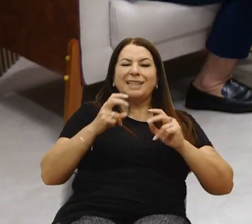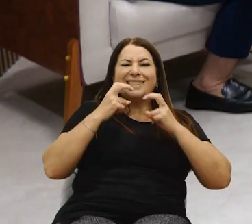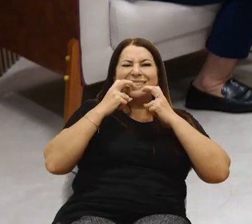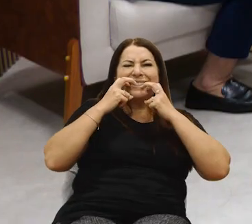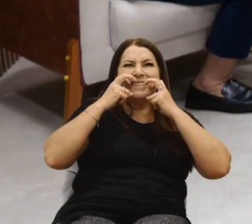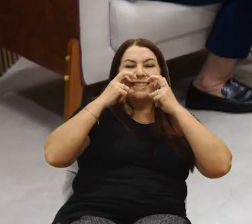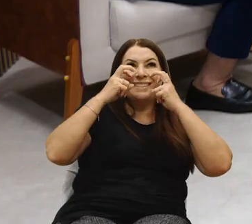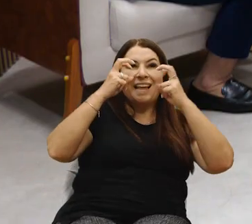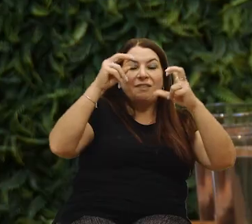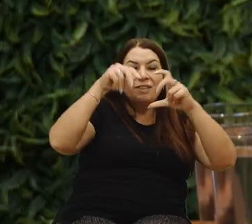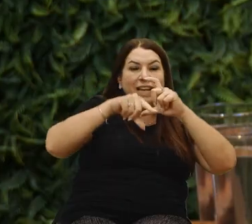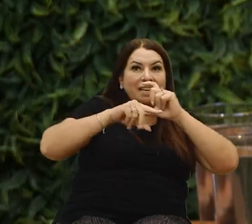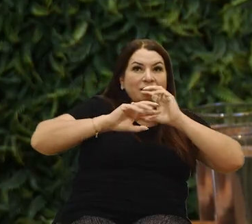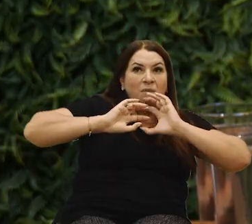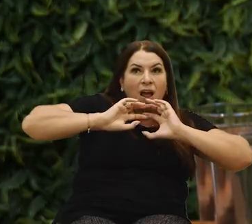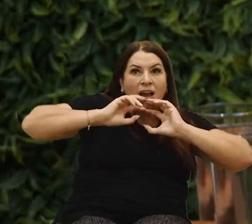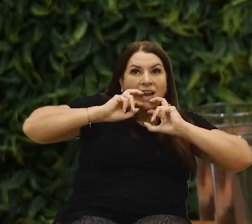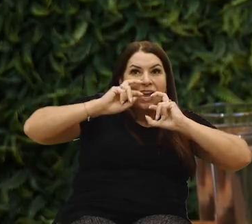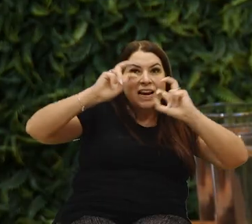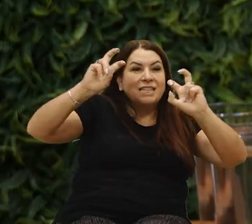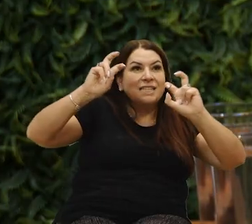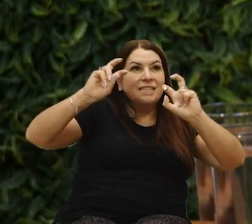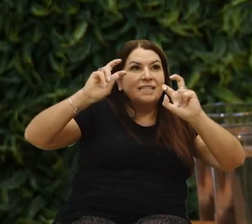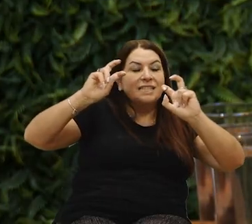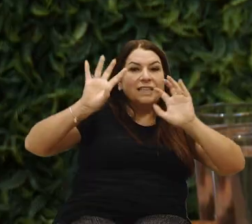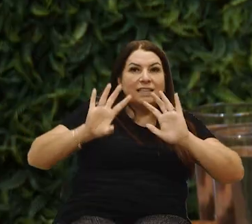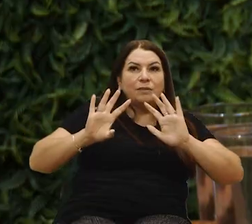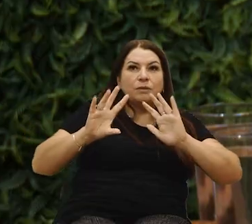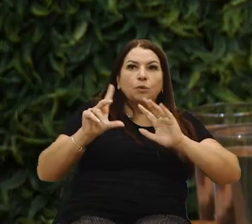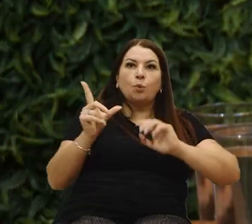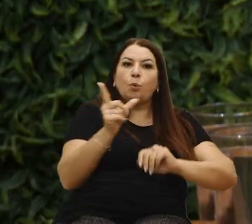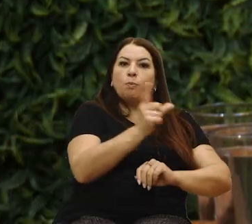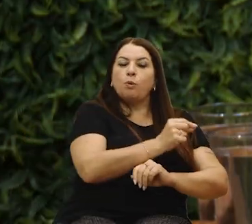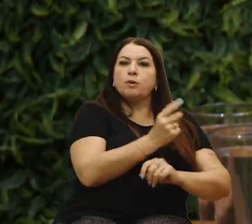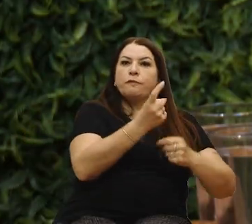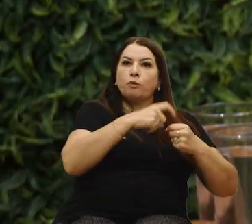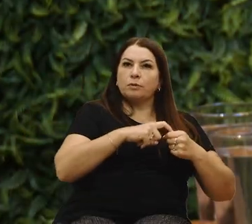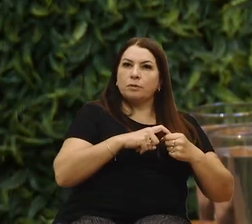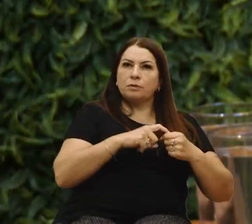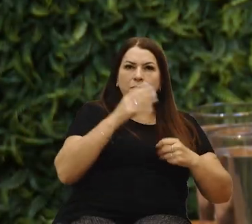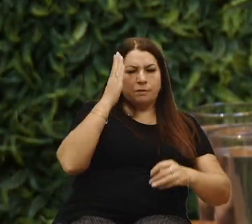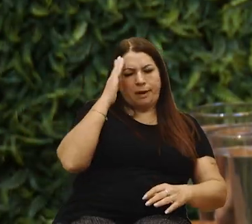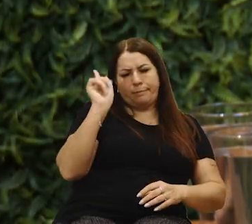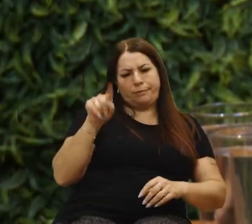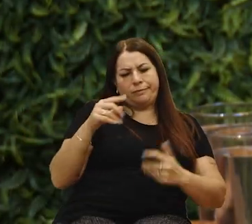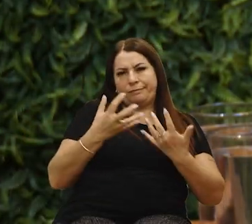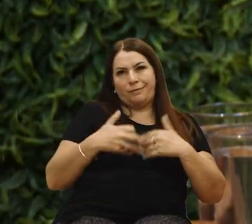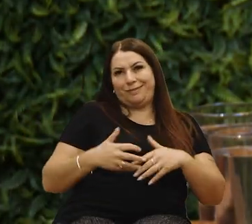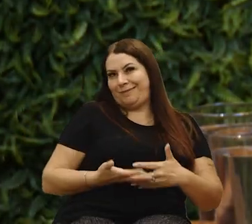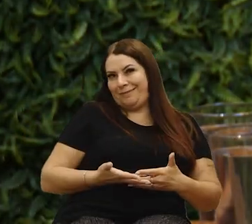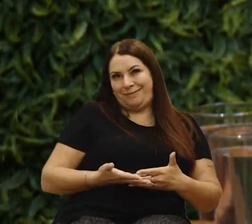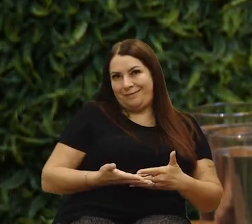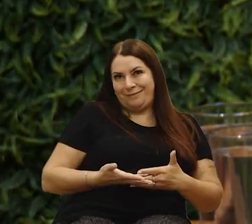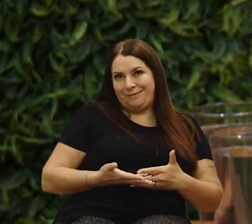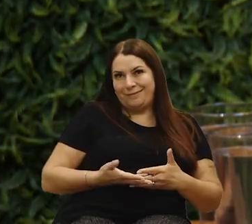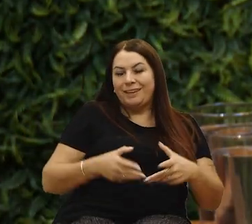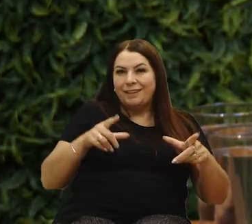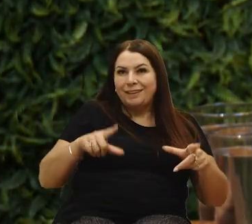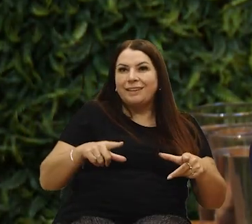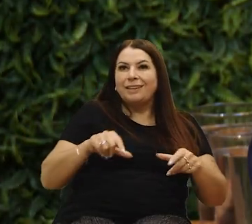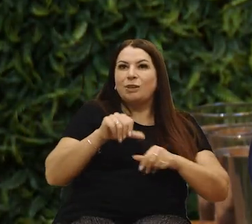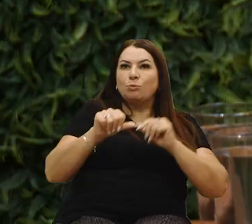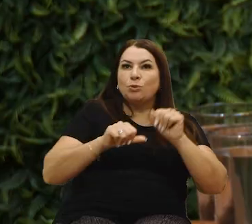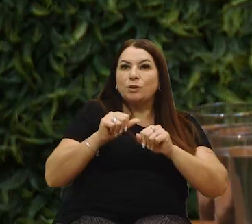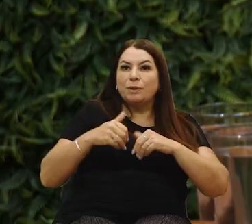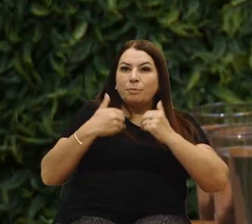gritavam, exorcizavam as suas dores e depois voltavam. A gente sabe que isso não funciona, né? Toda mudança, ela passa por